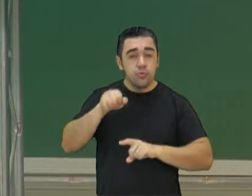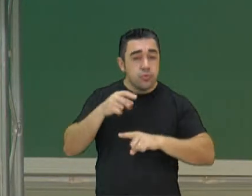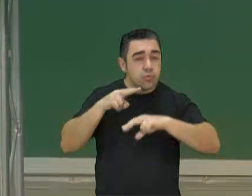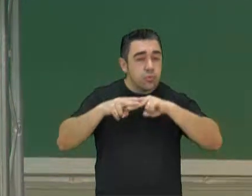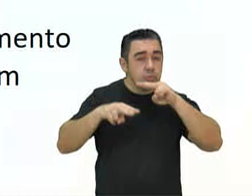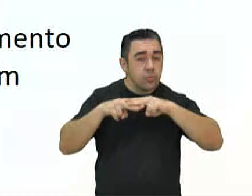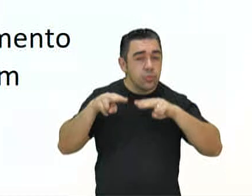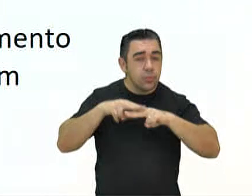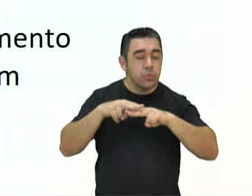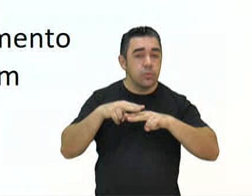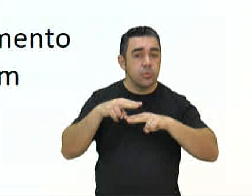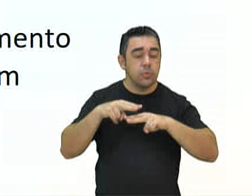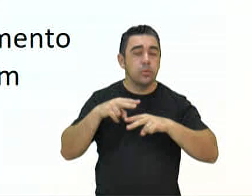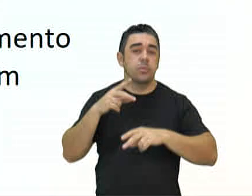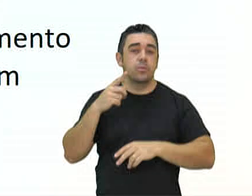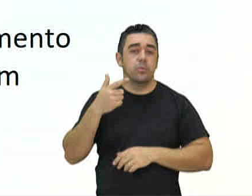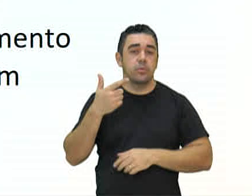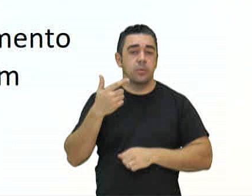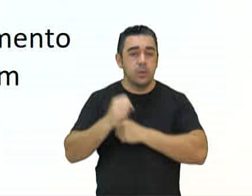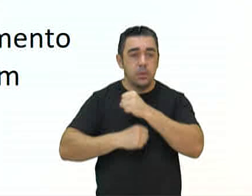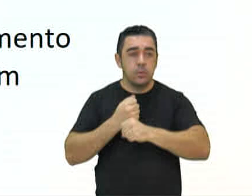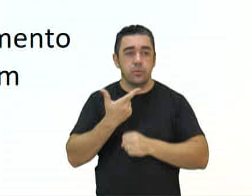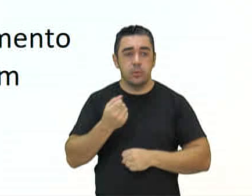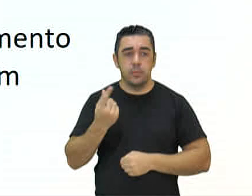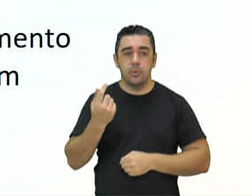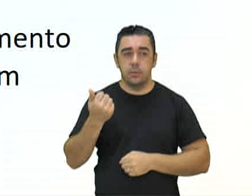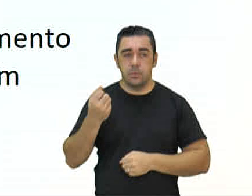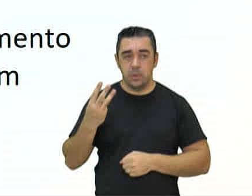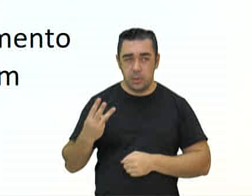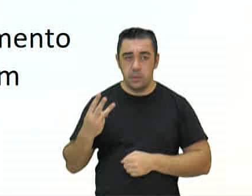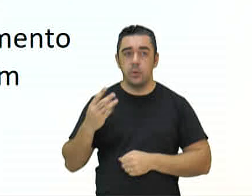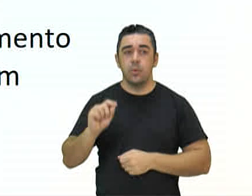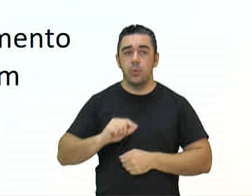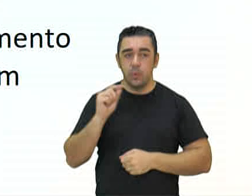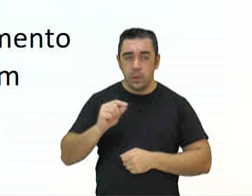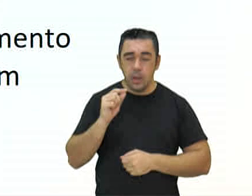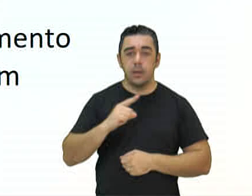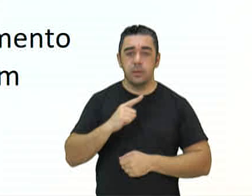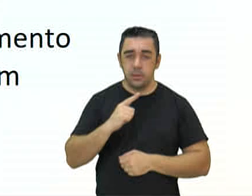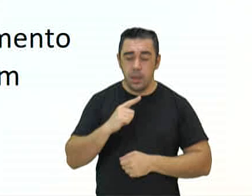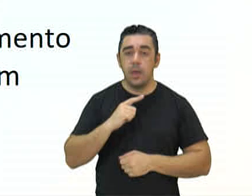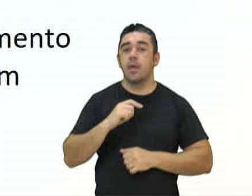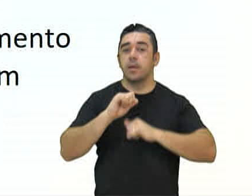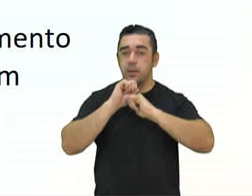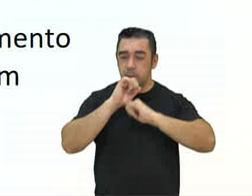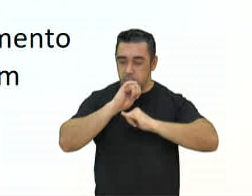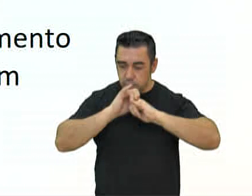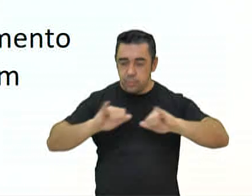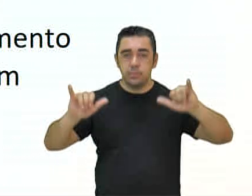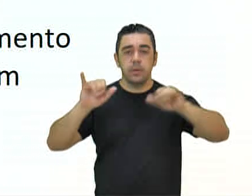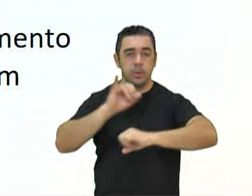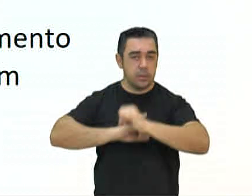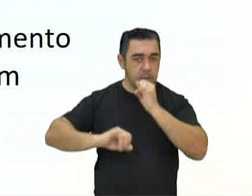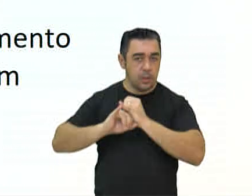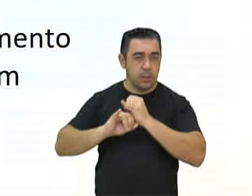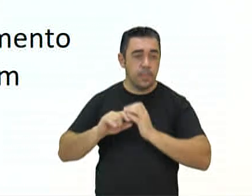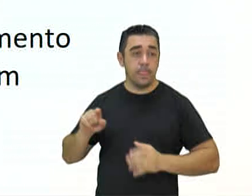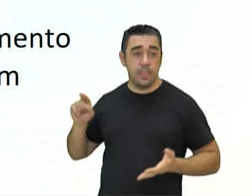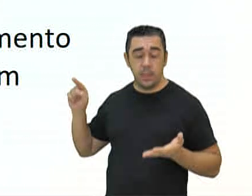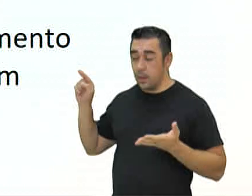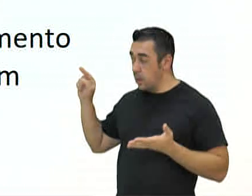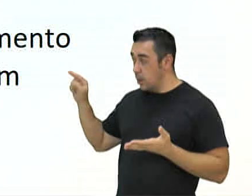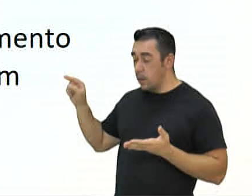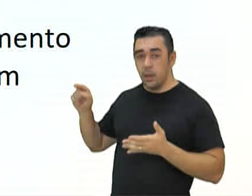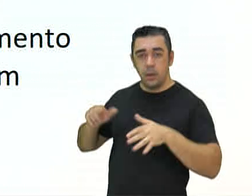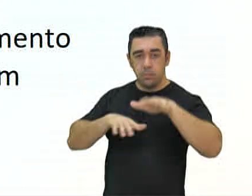que são um exemplo de que as redes sociais online podem ter papel político fundamental. Na imagem,